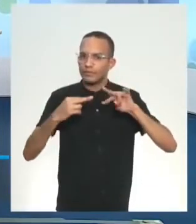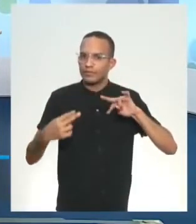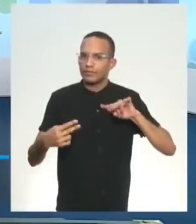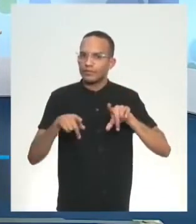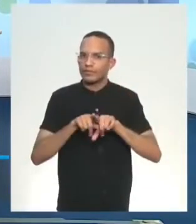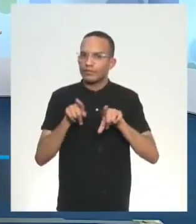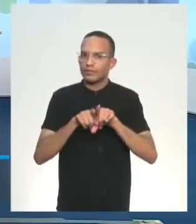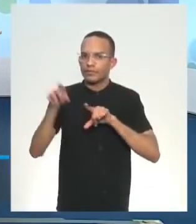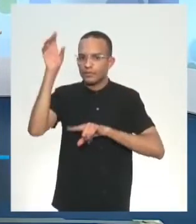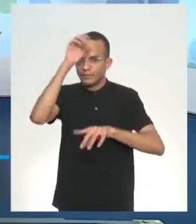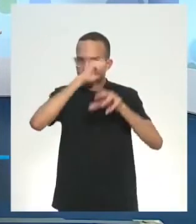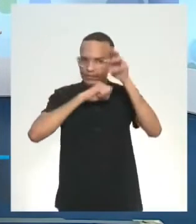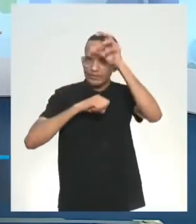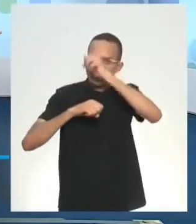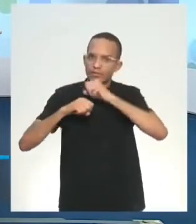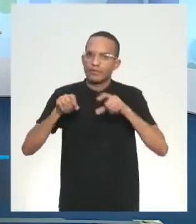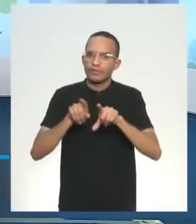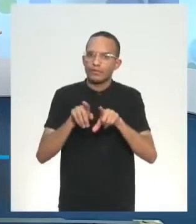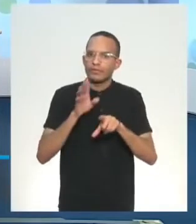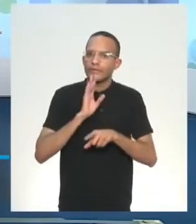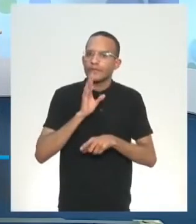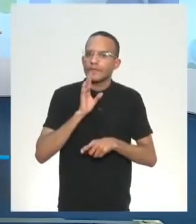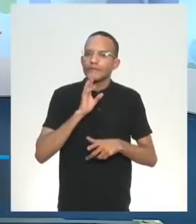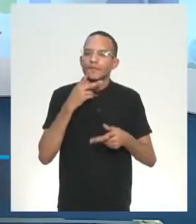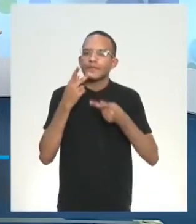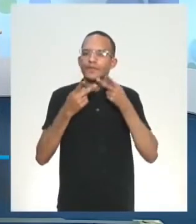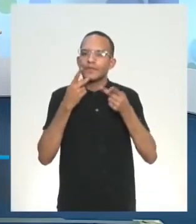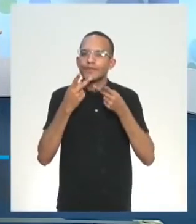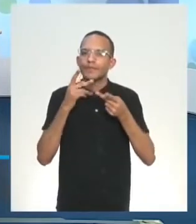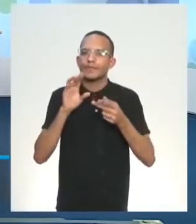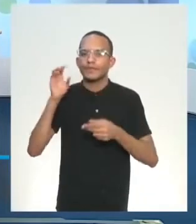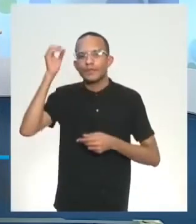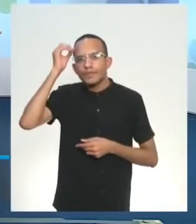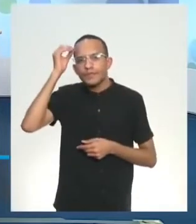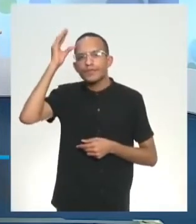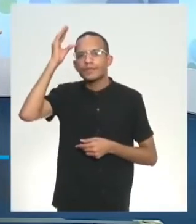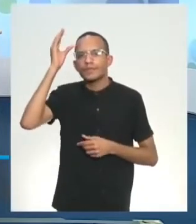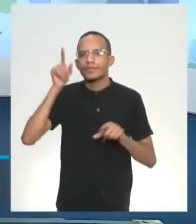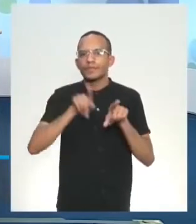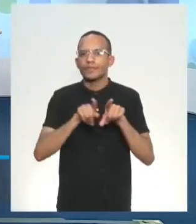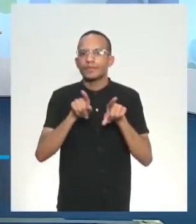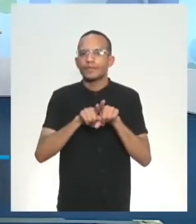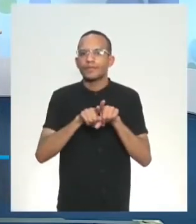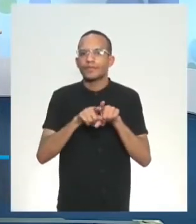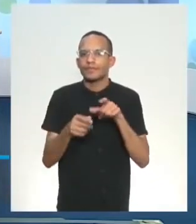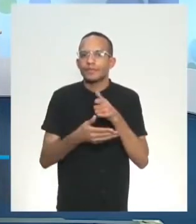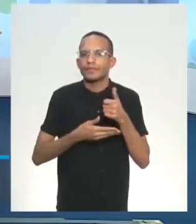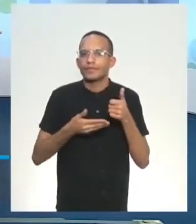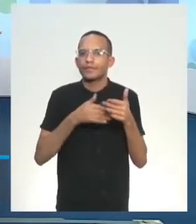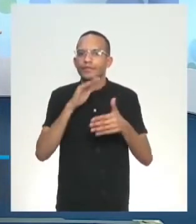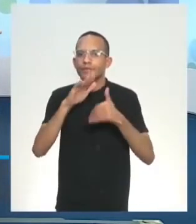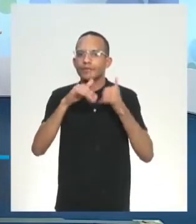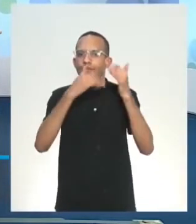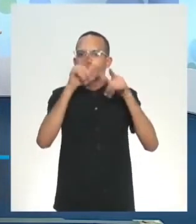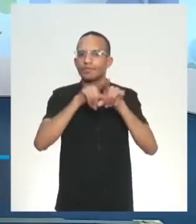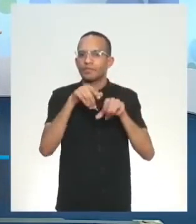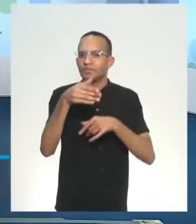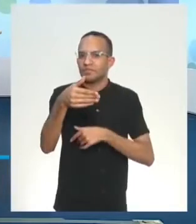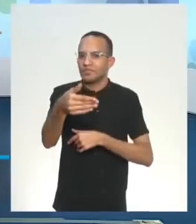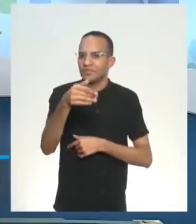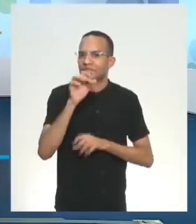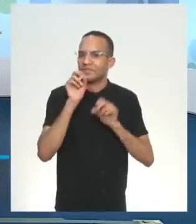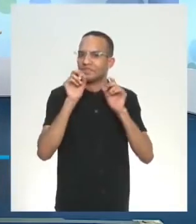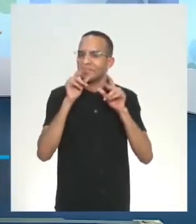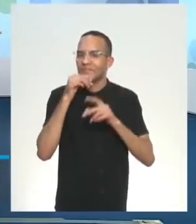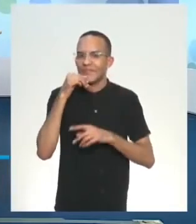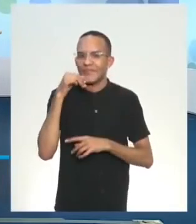soma do conhecimento da evolução com a genética, para falar sobre o conhecimento aí sintético da evolução e tal, isso aí lá para frente, tá bom?